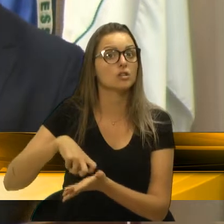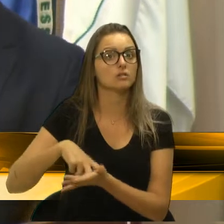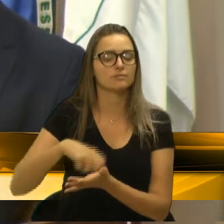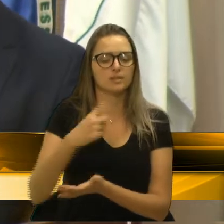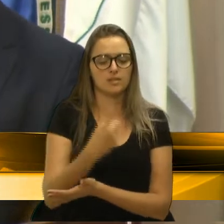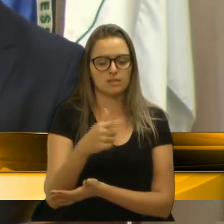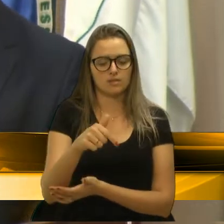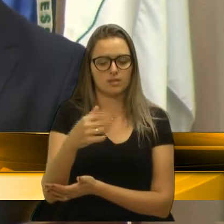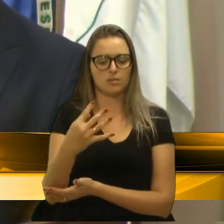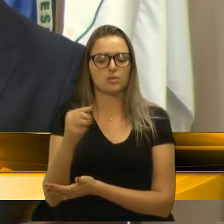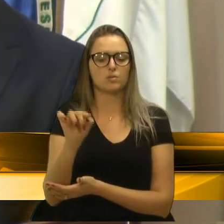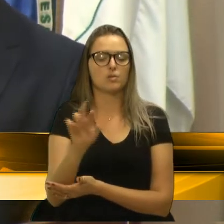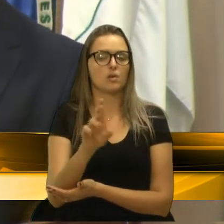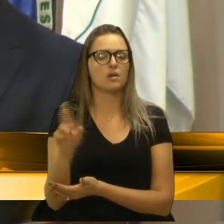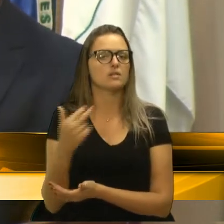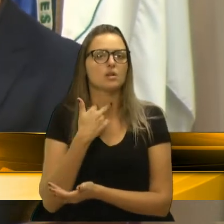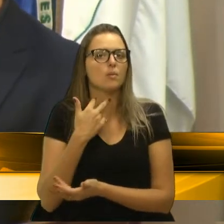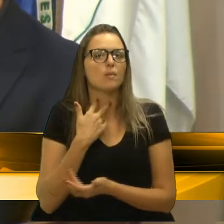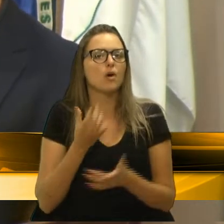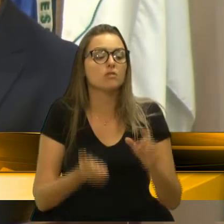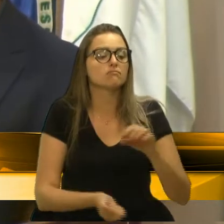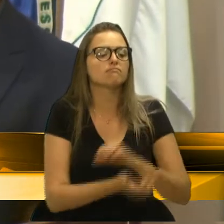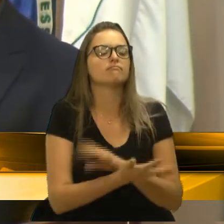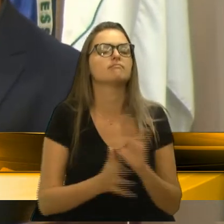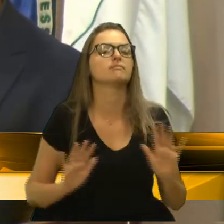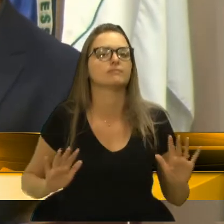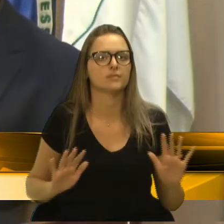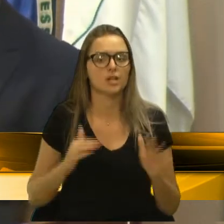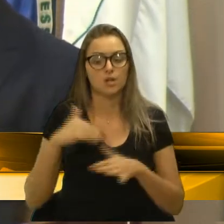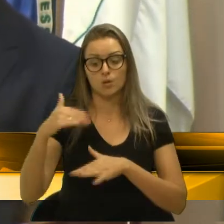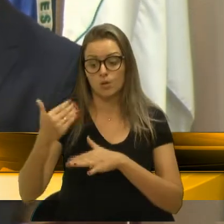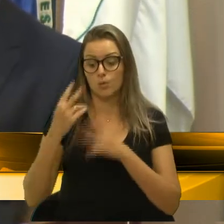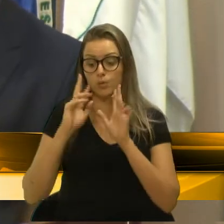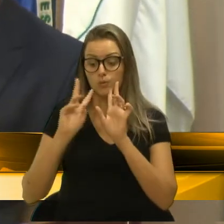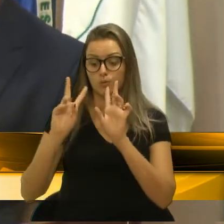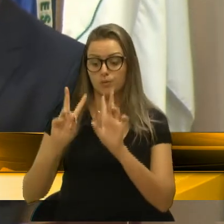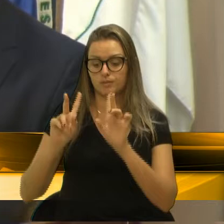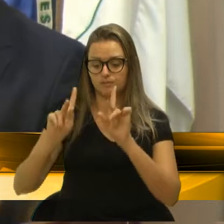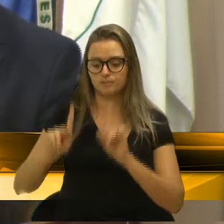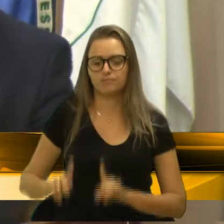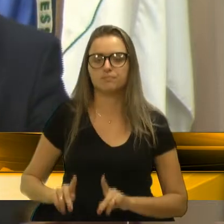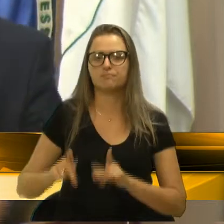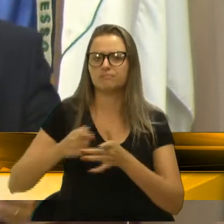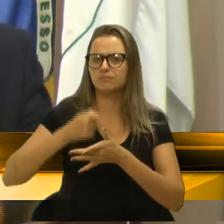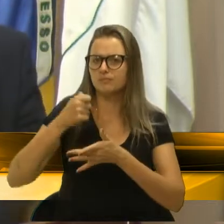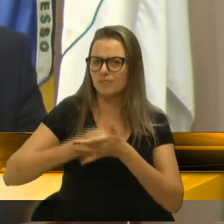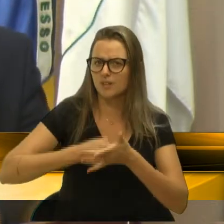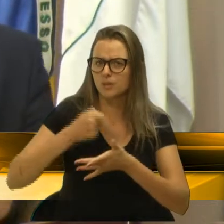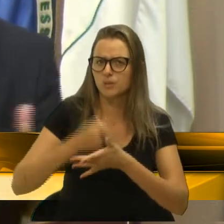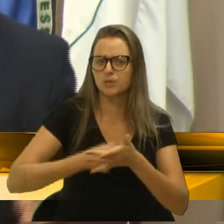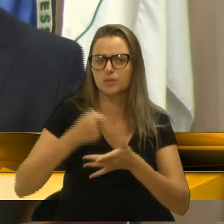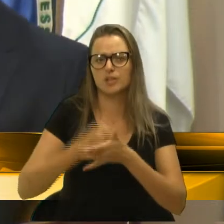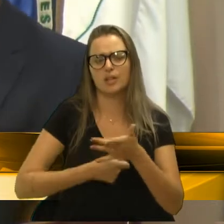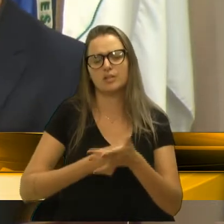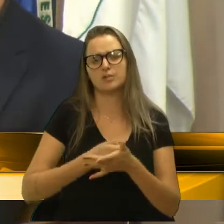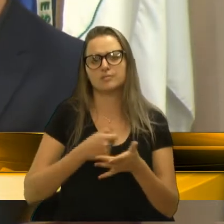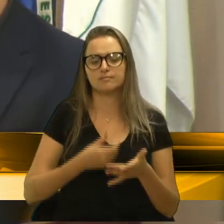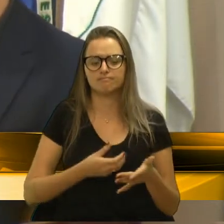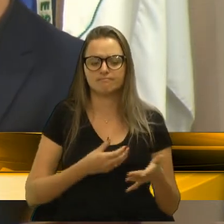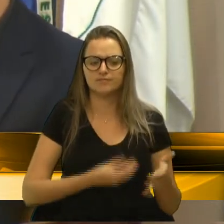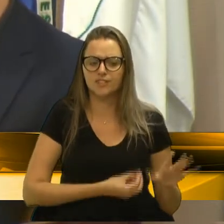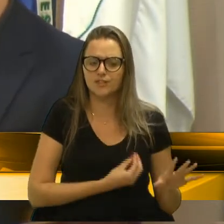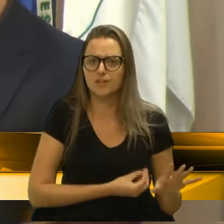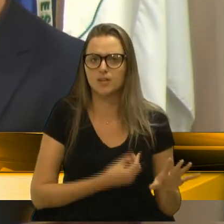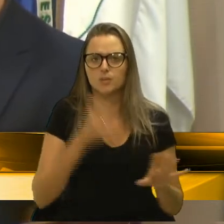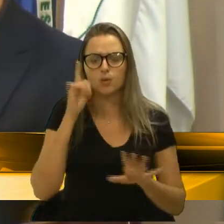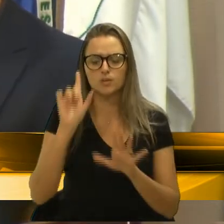ficar assim, não. Quando a gente vê a população aí lutando, sobrevivendo para conseguir pagar suas continhas